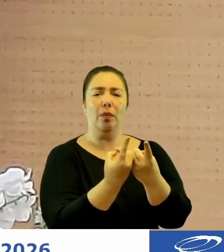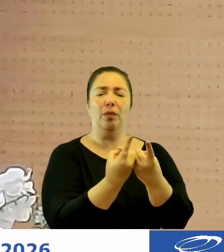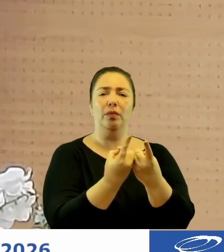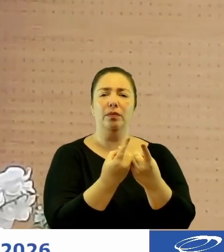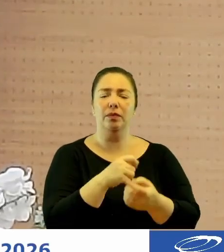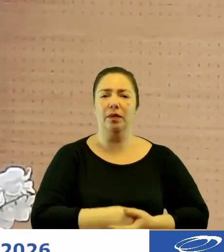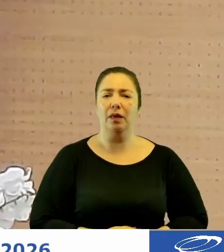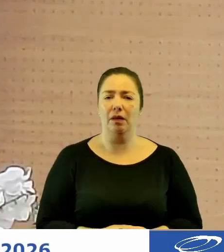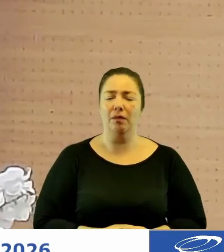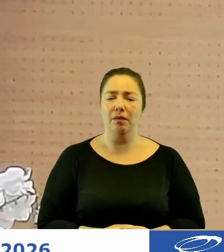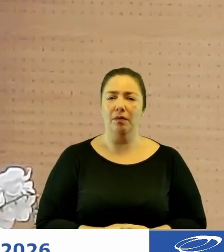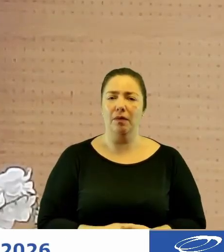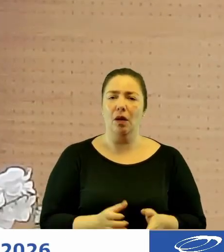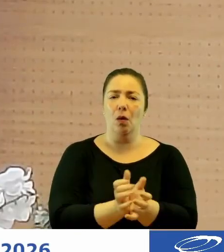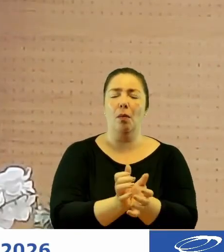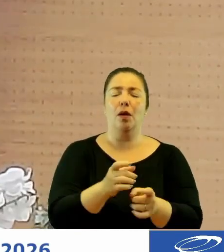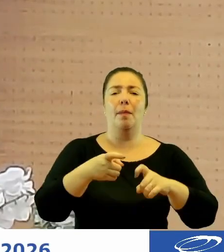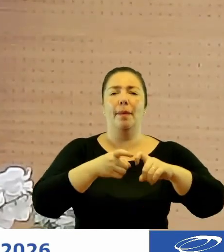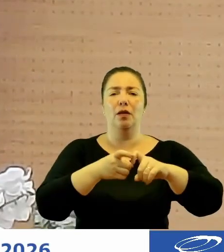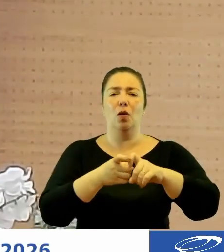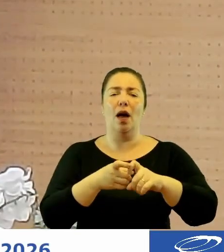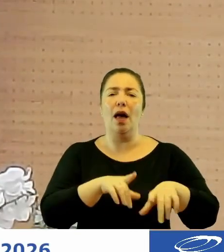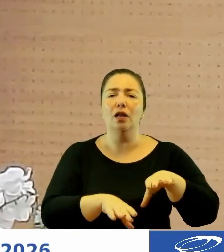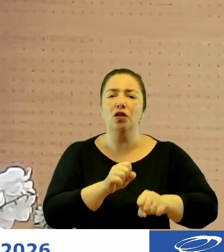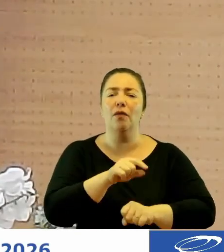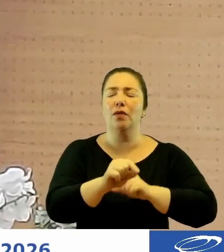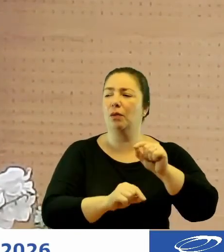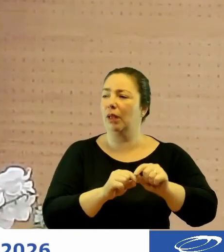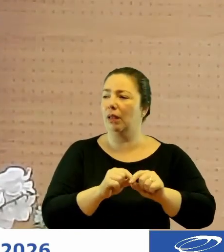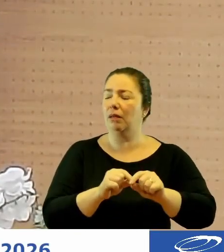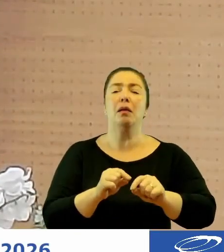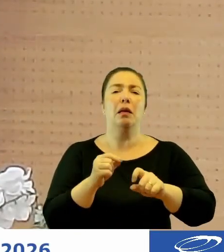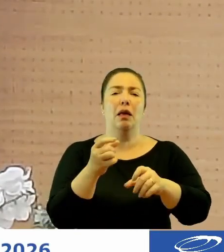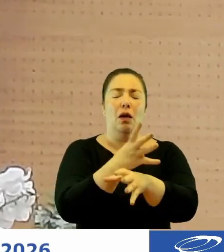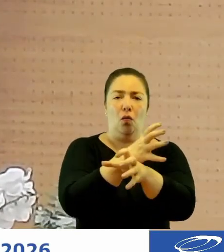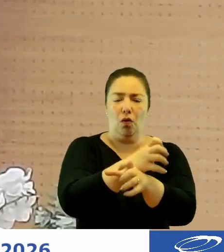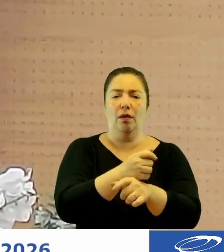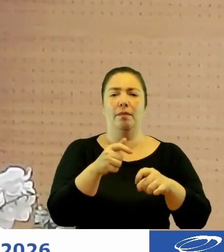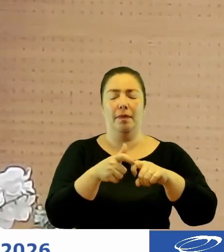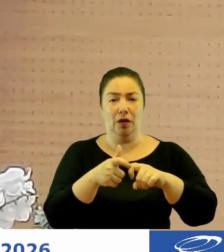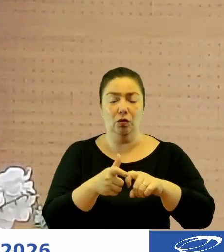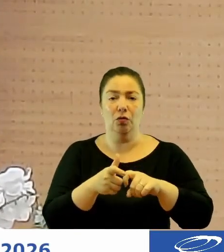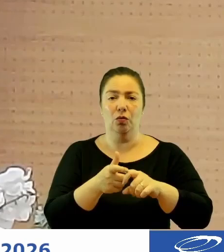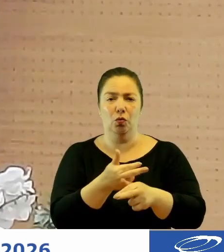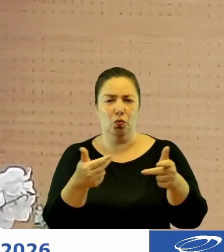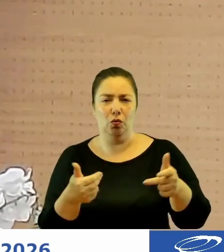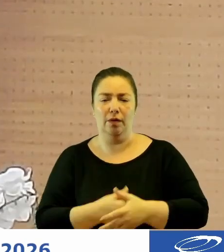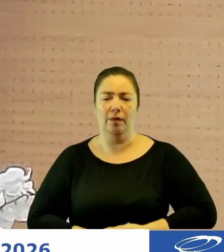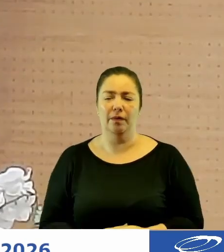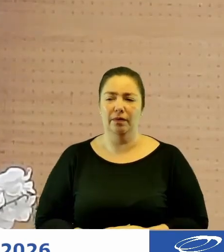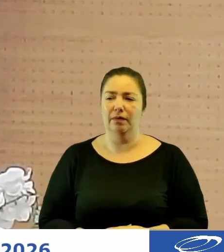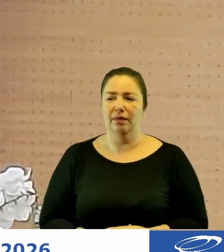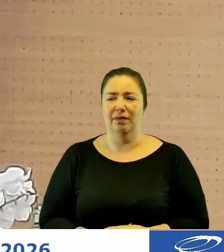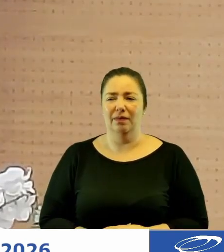Infecção Musculoesquelética de 2018 e 2005. É presidente também do Comitê Científico sobre Infecções Osteoarticulares da